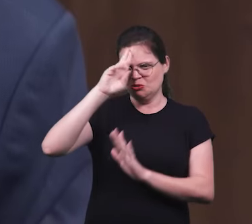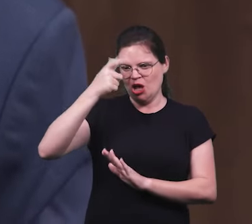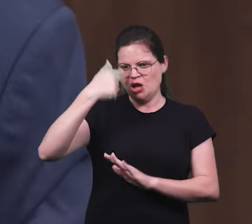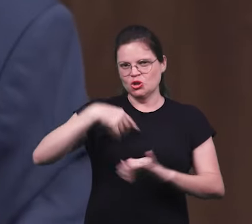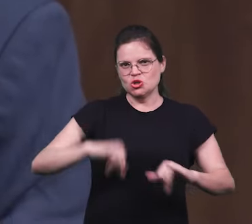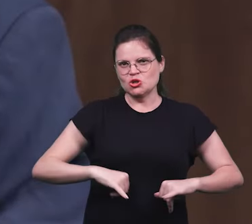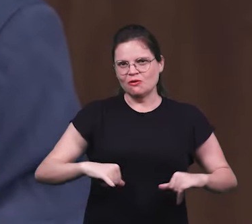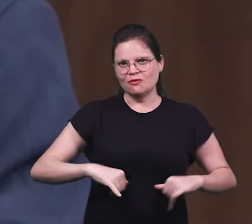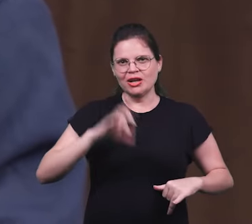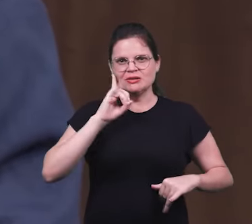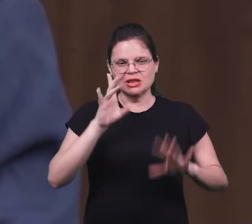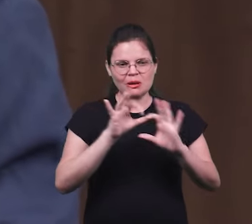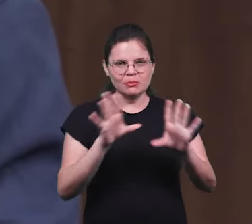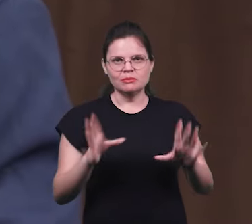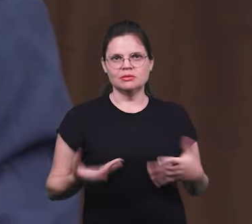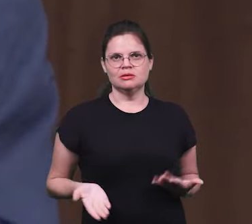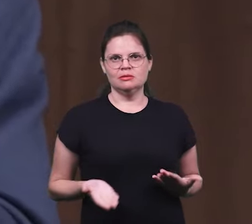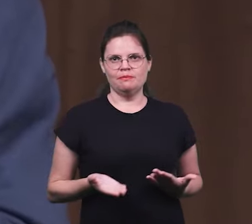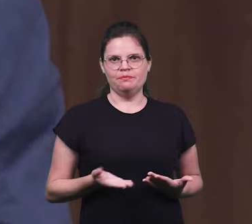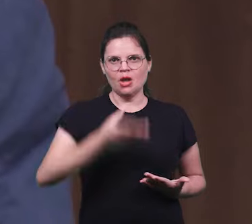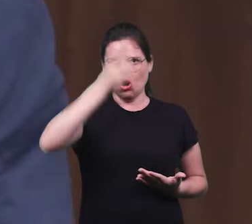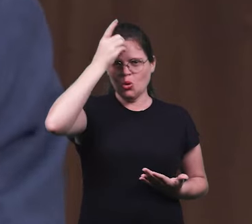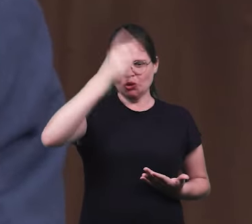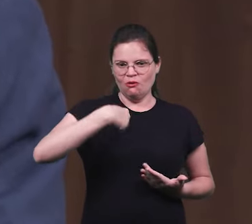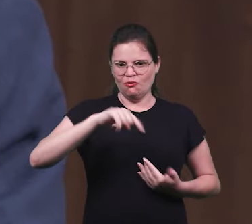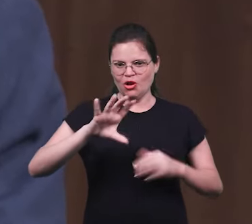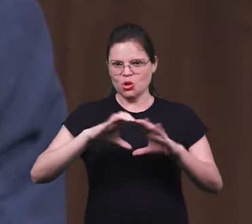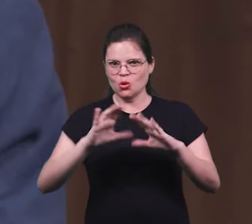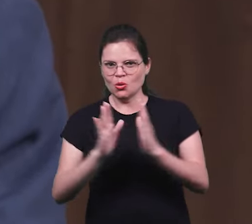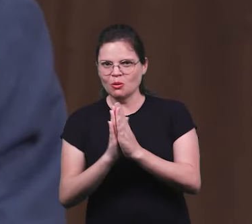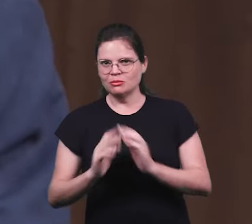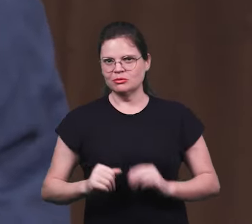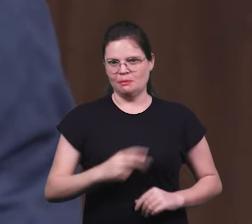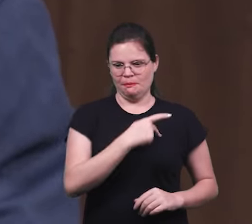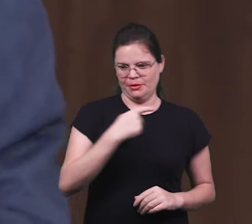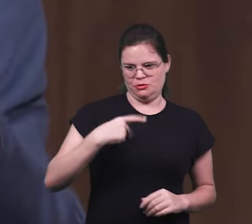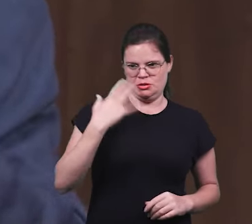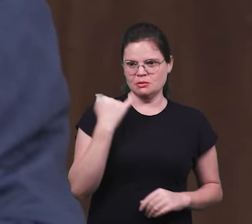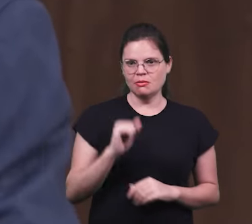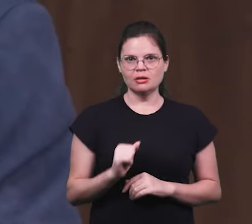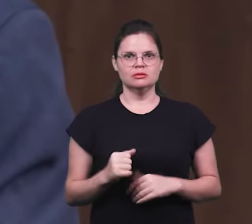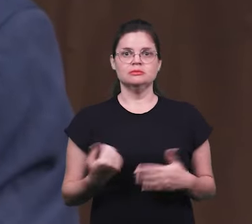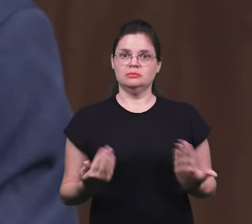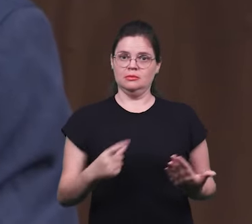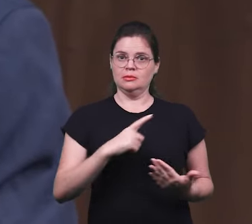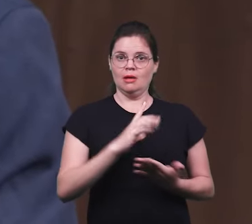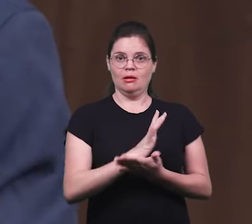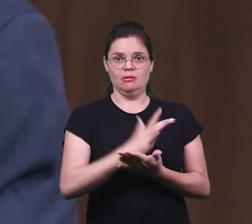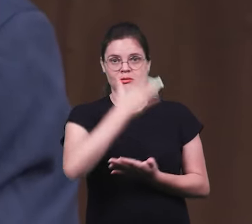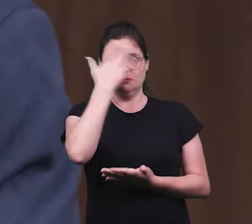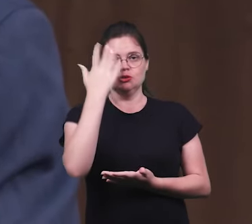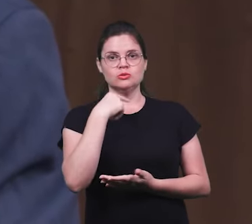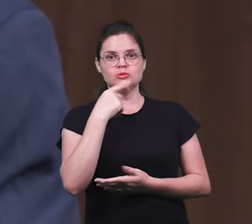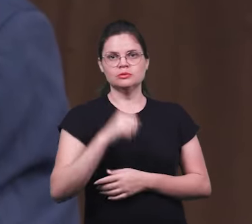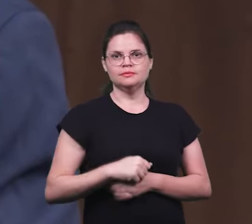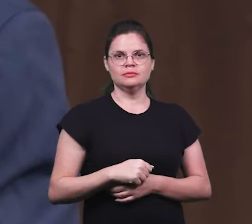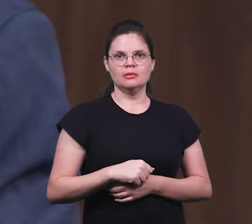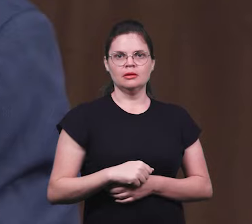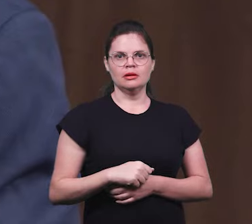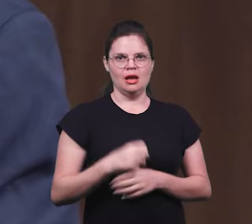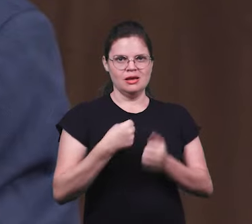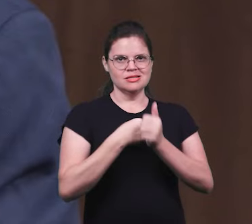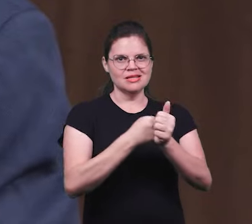assim, Deus permitiu um negócio desse? Esse dom passou no grupo de intercessão, esse dom? O pastor está sabendo, não sei o quê. Então, olha só, ele teve um dom, Silas não contestou o